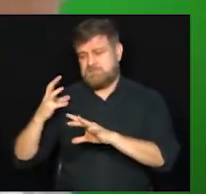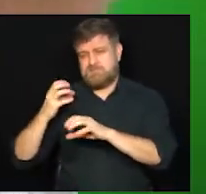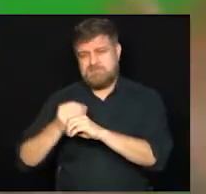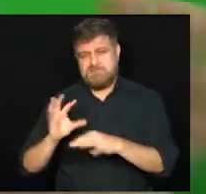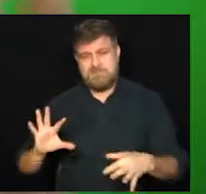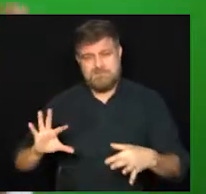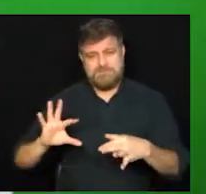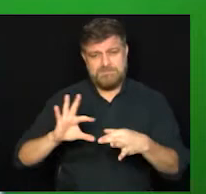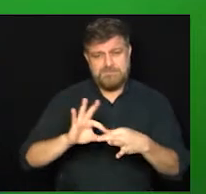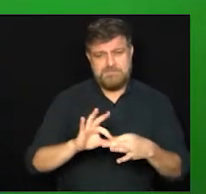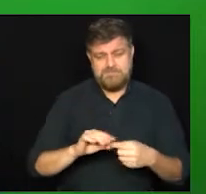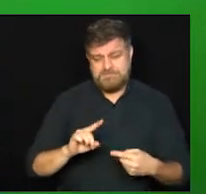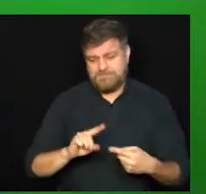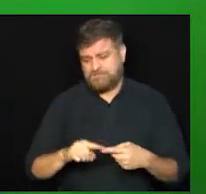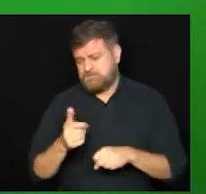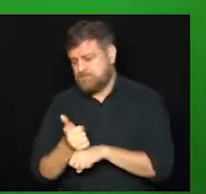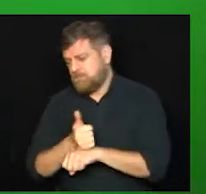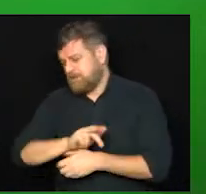cara decorador,